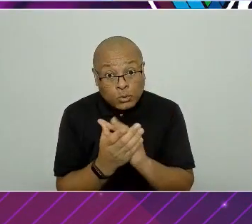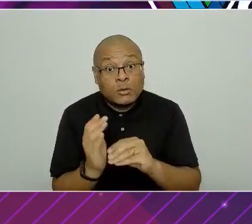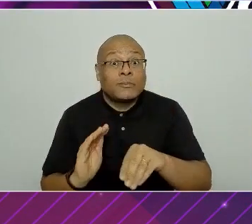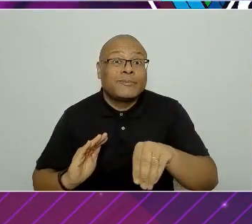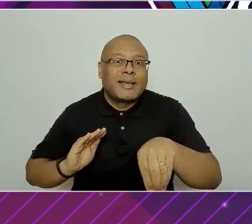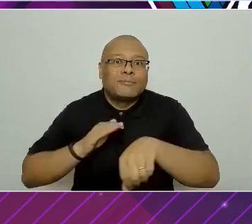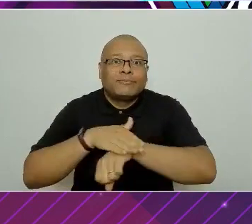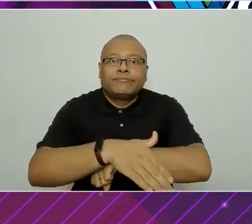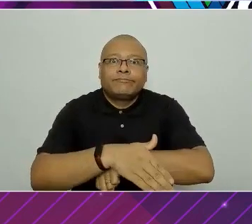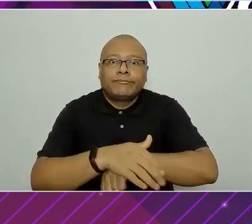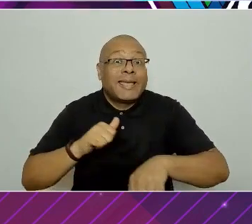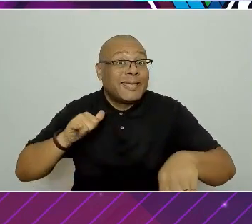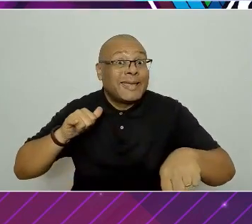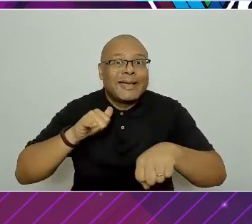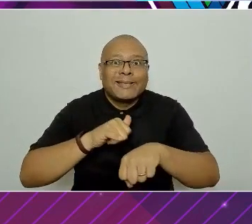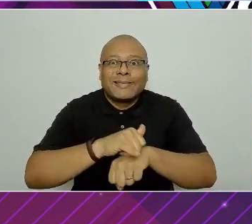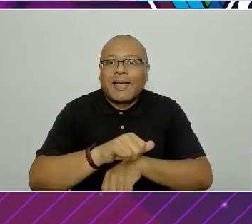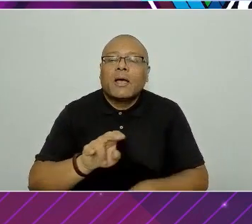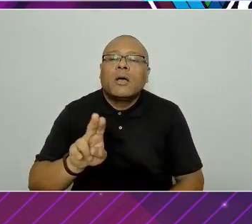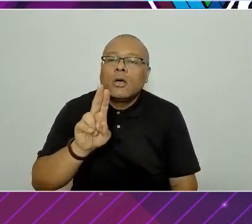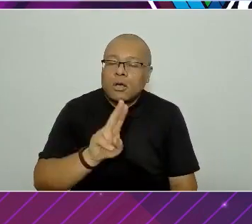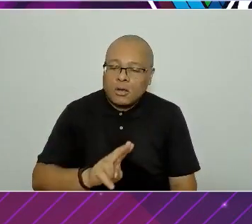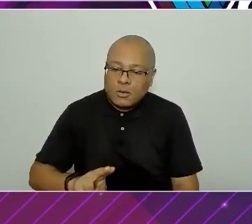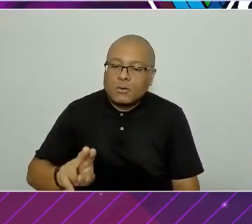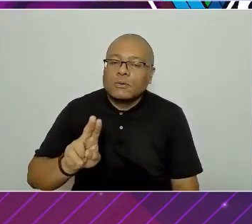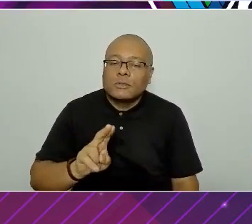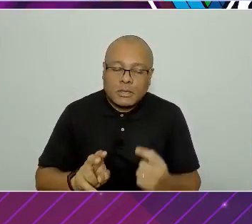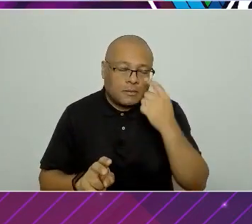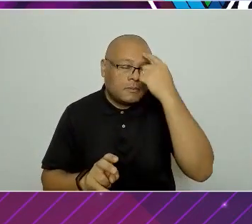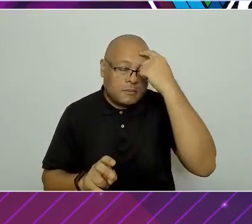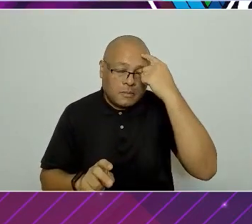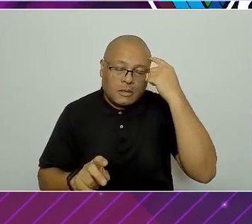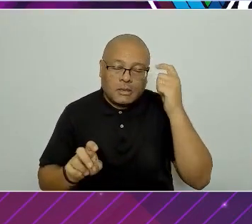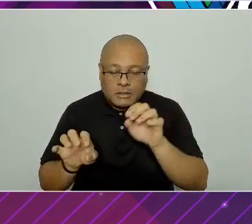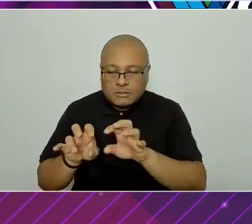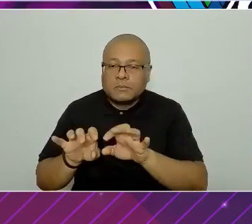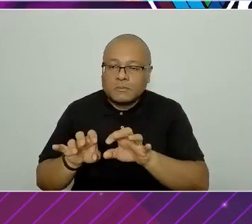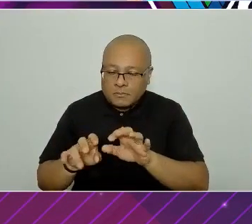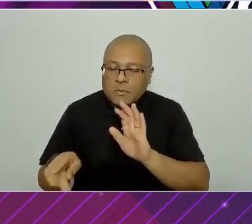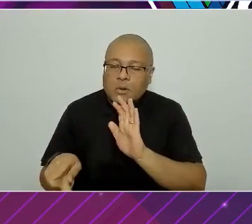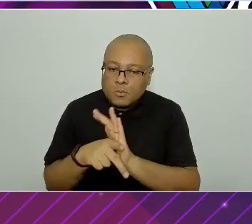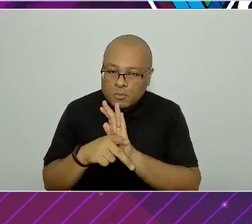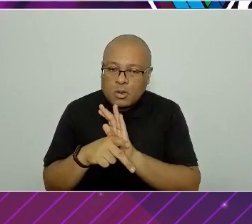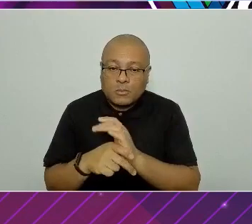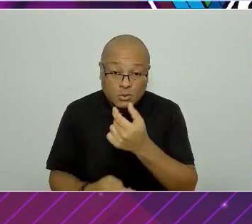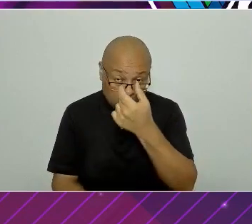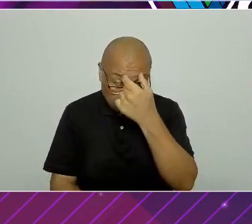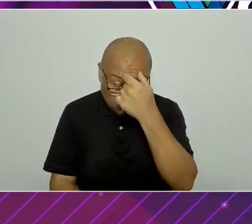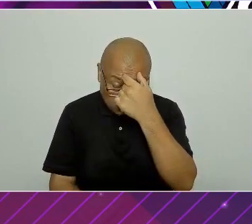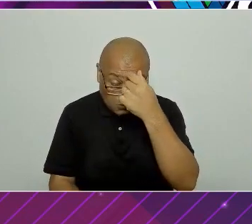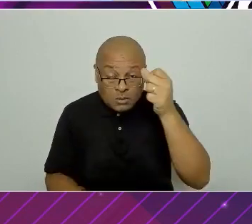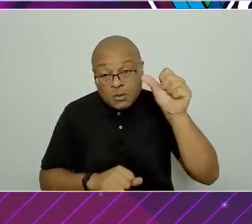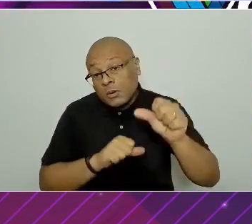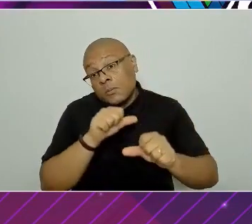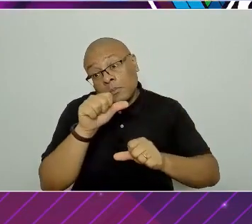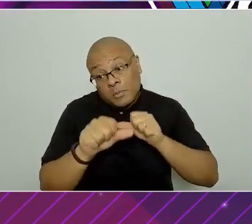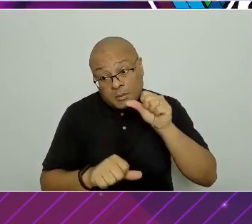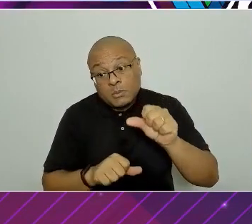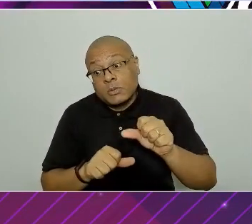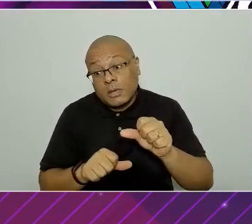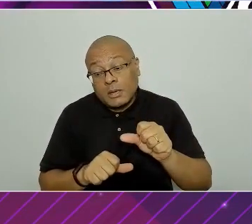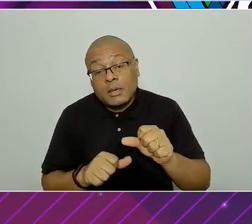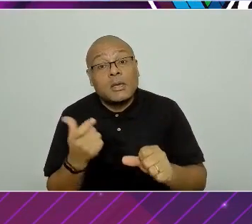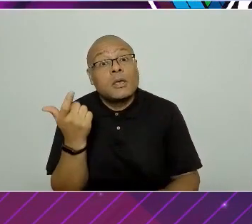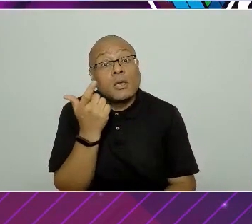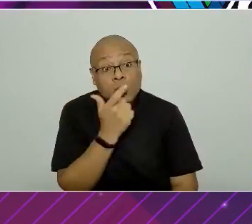né, conseguir utilizar, né, esses mecanismos do seu córtex para burlar isso e ler o seu